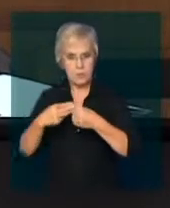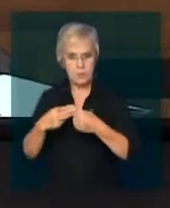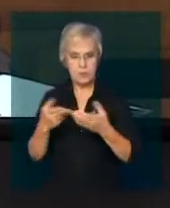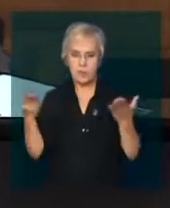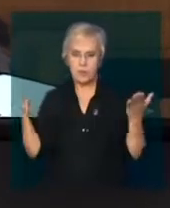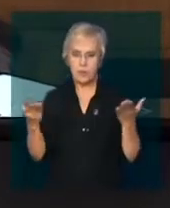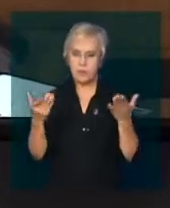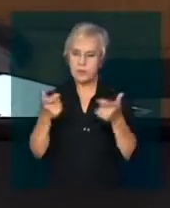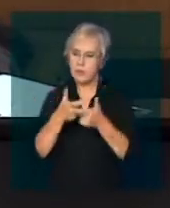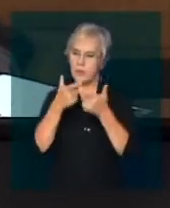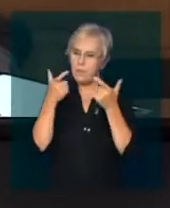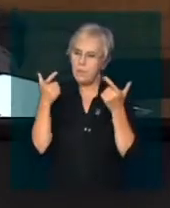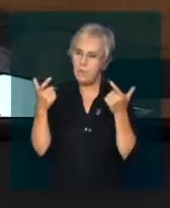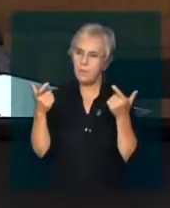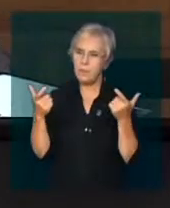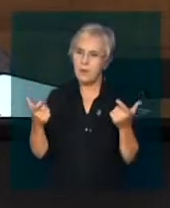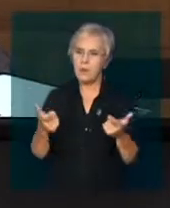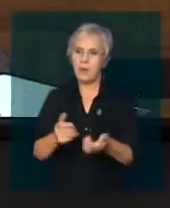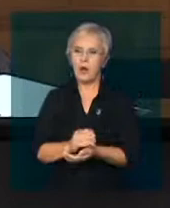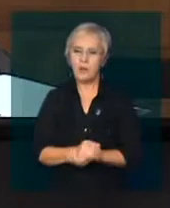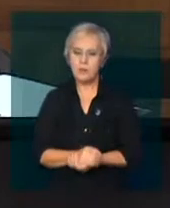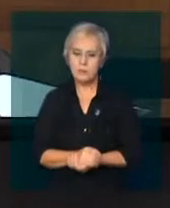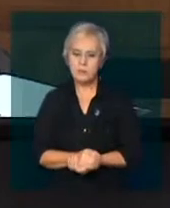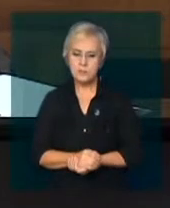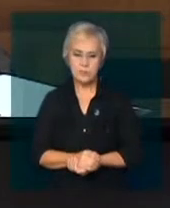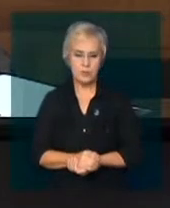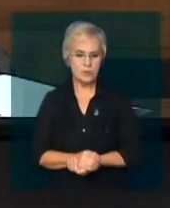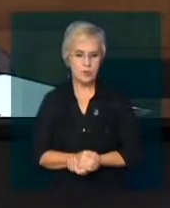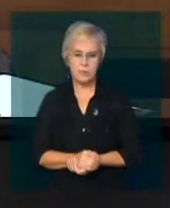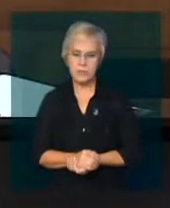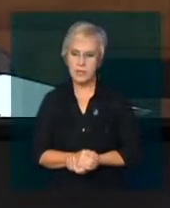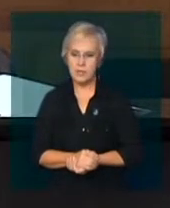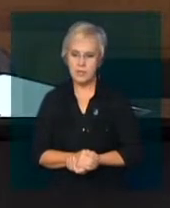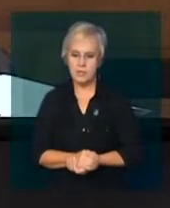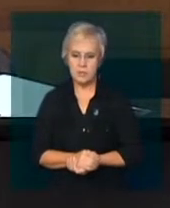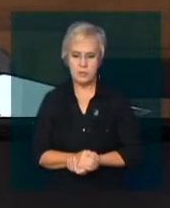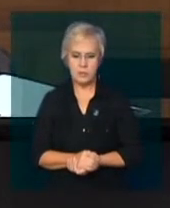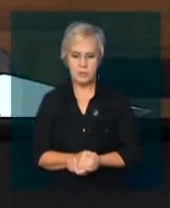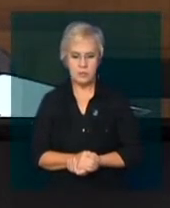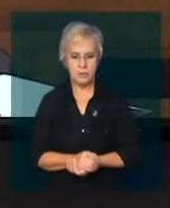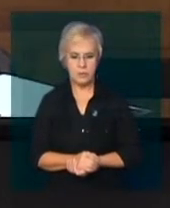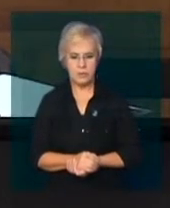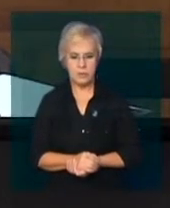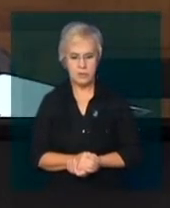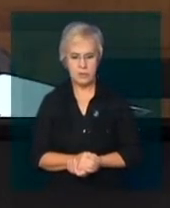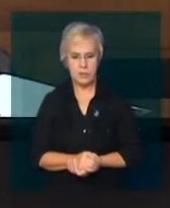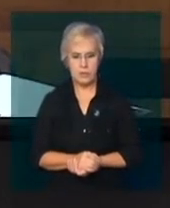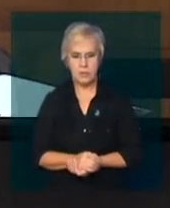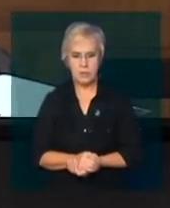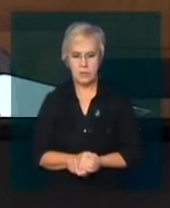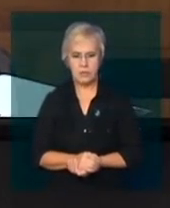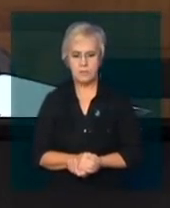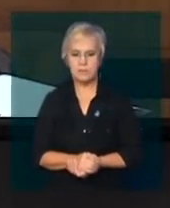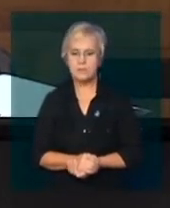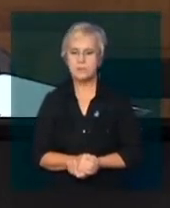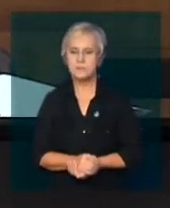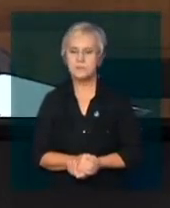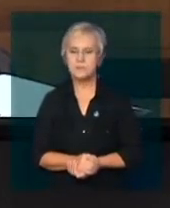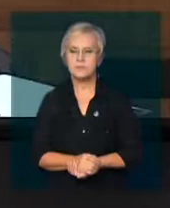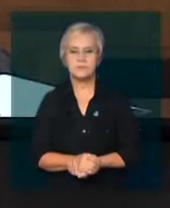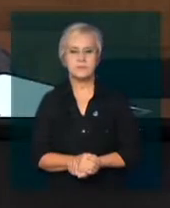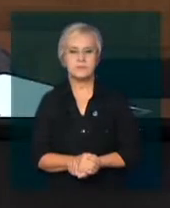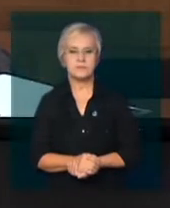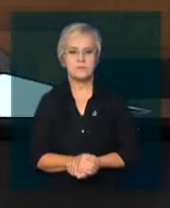Hoje, a maior fatia dos impostos se concentra na União e não na devolvida da reforma, como os